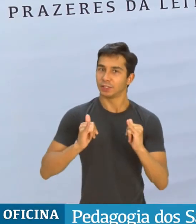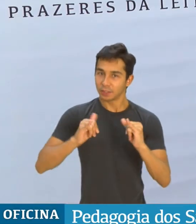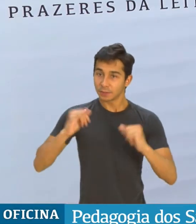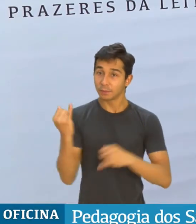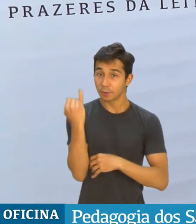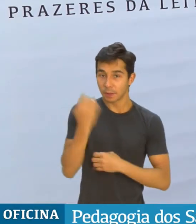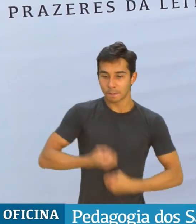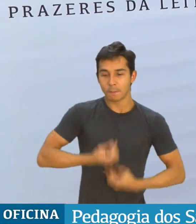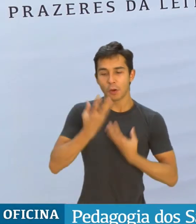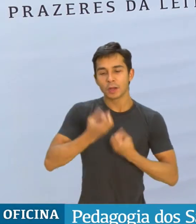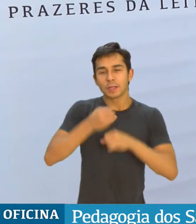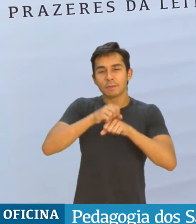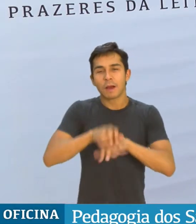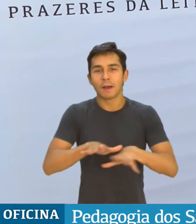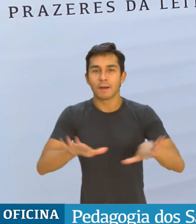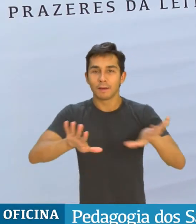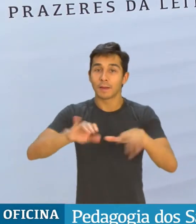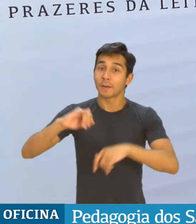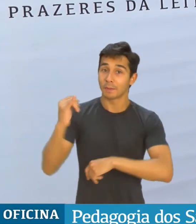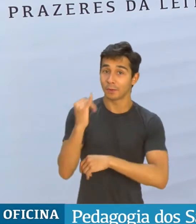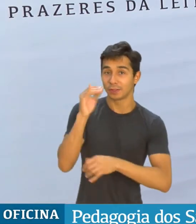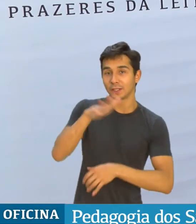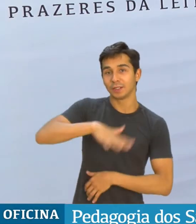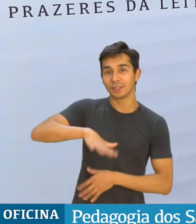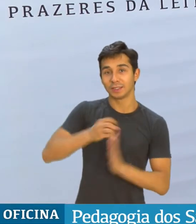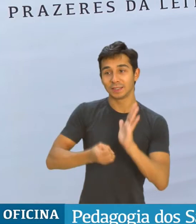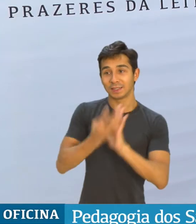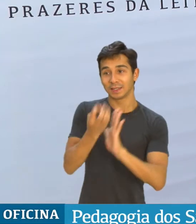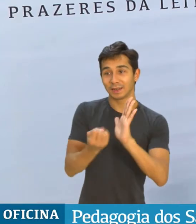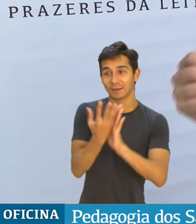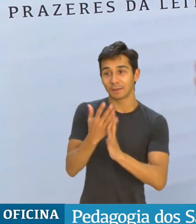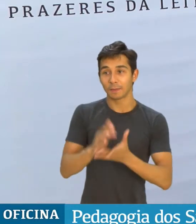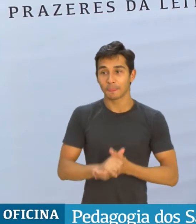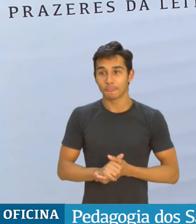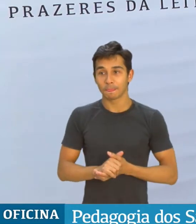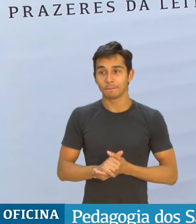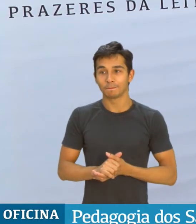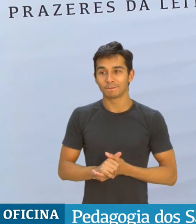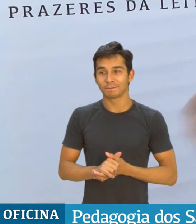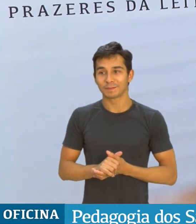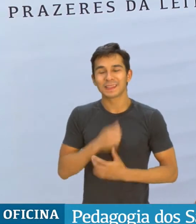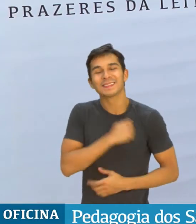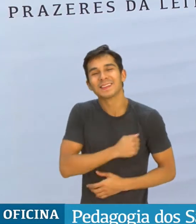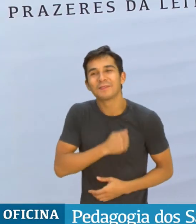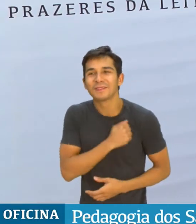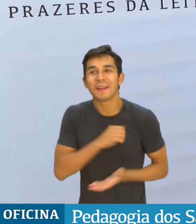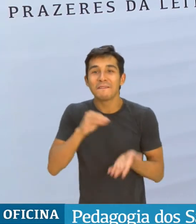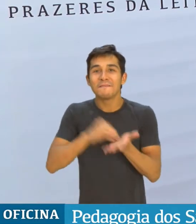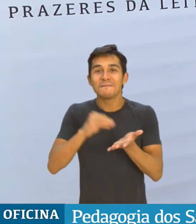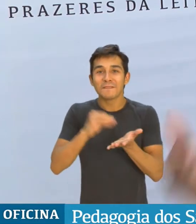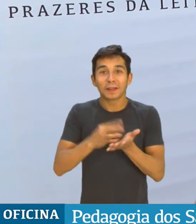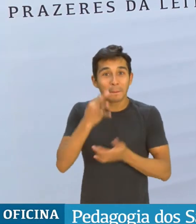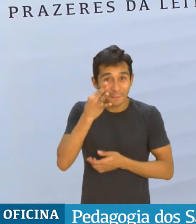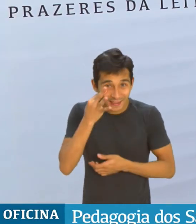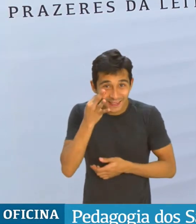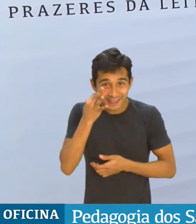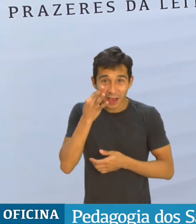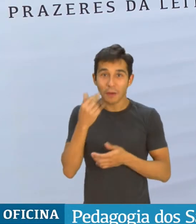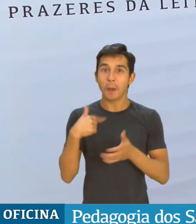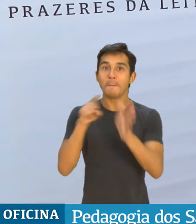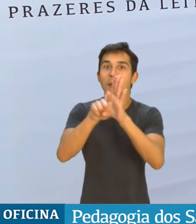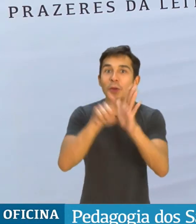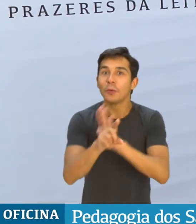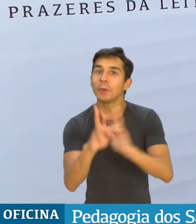faz circular nesse sarau. Eu estou sentindo falta de dar uma parada e perguntar para as pessoas, além do que elas estão achando, quais